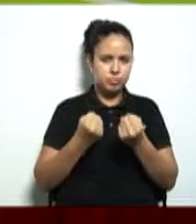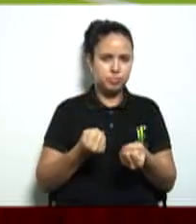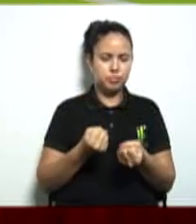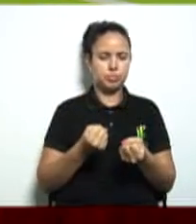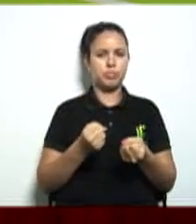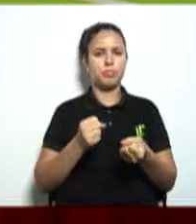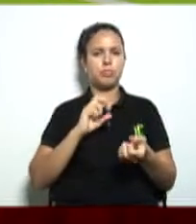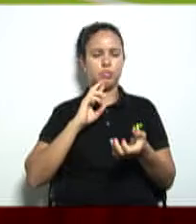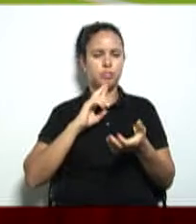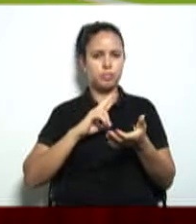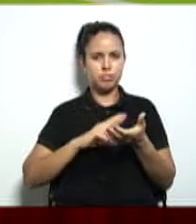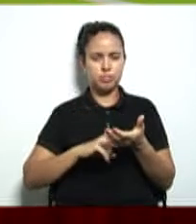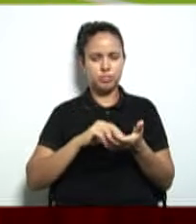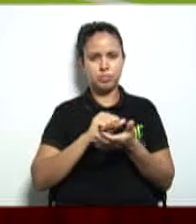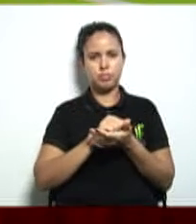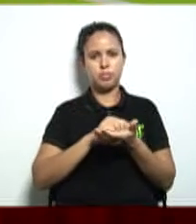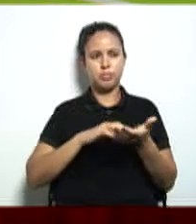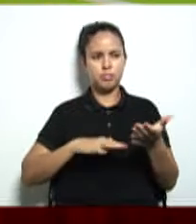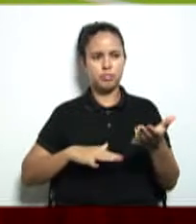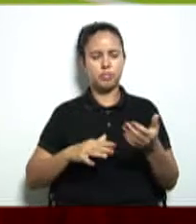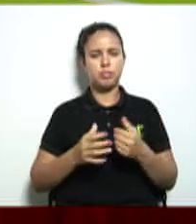bom? Então tá, pessoal.